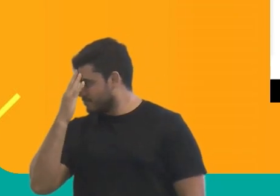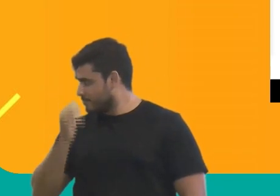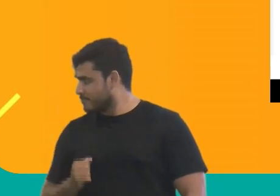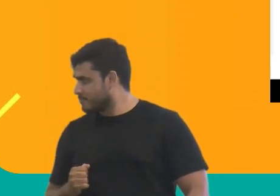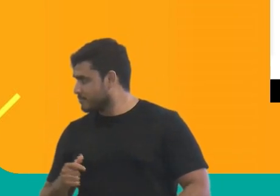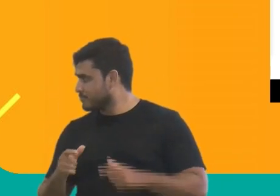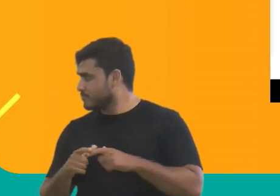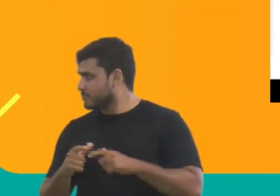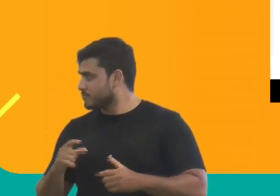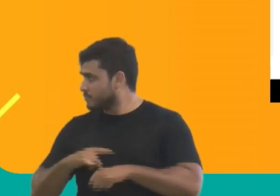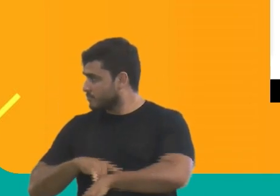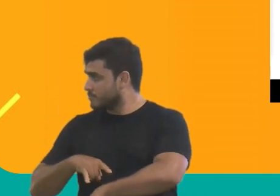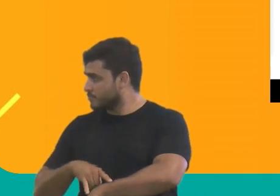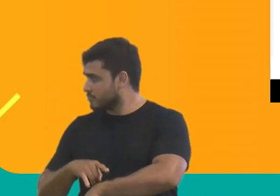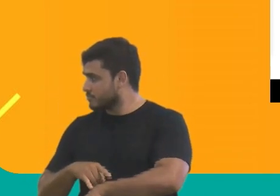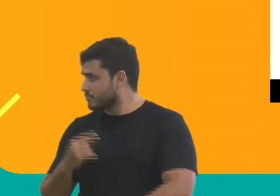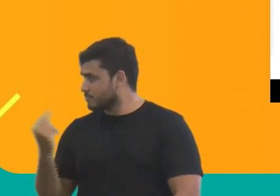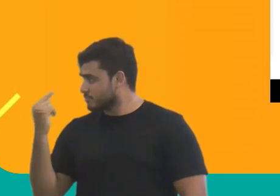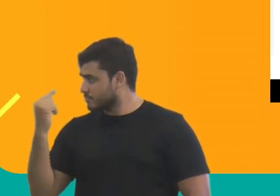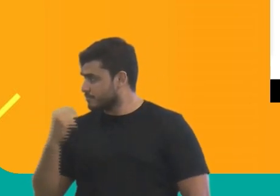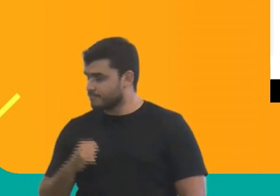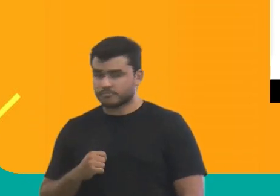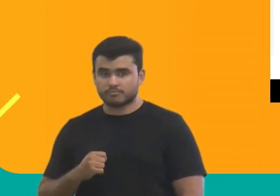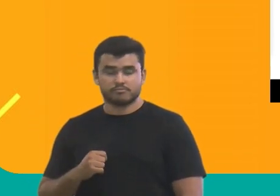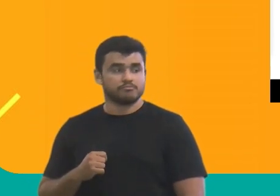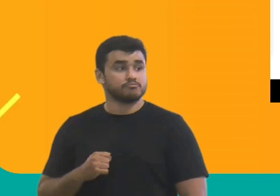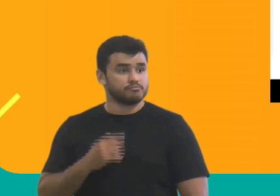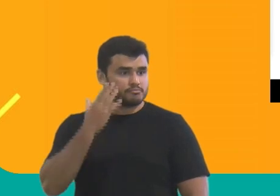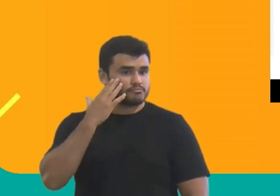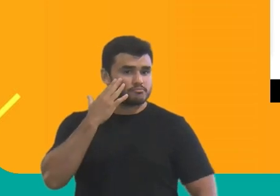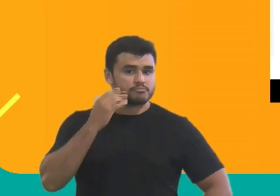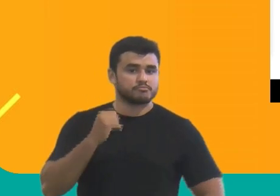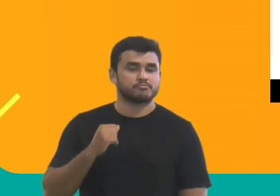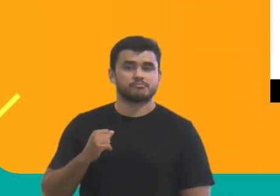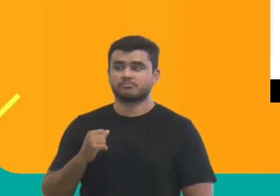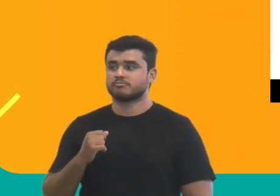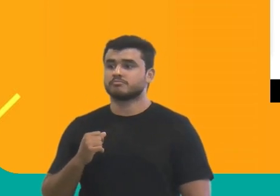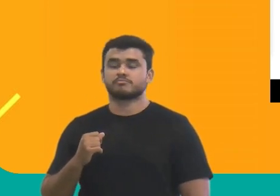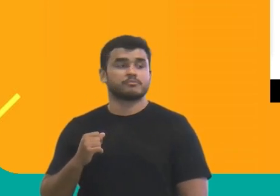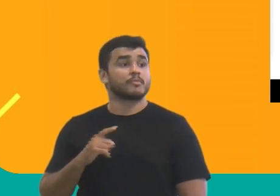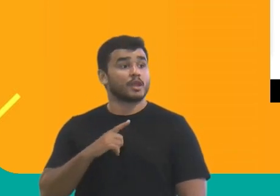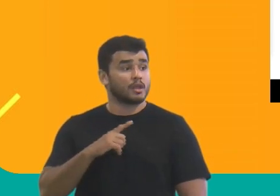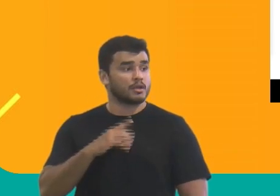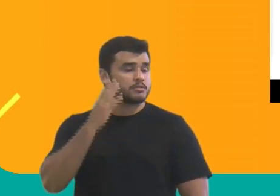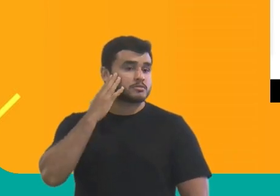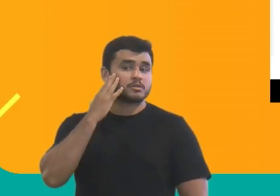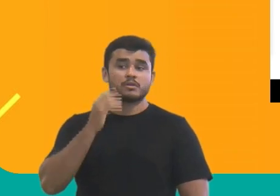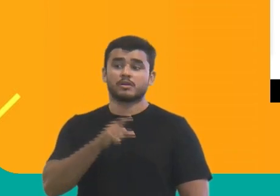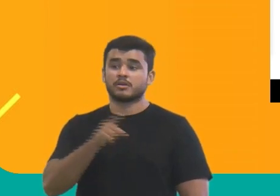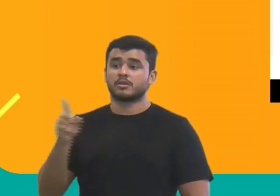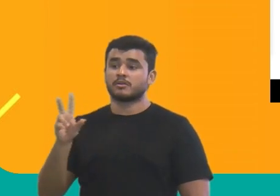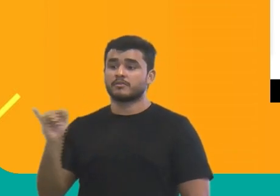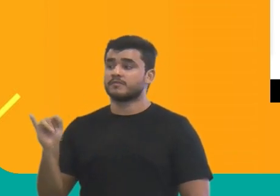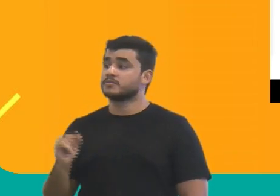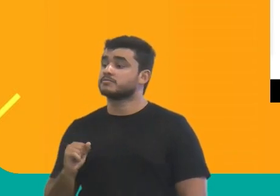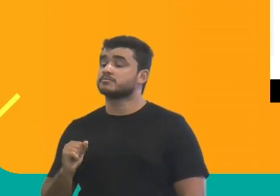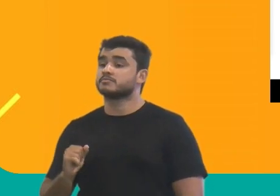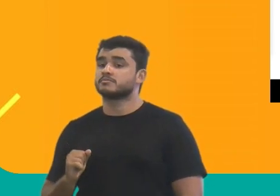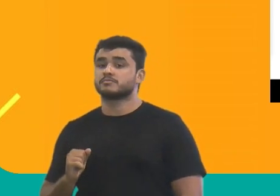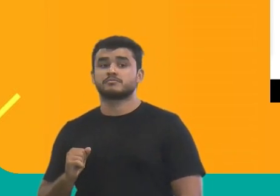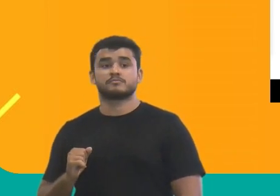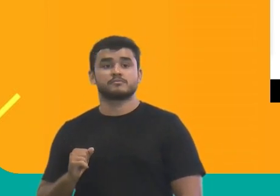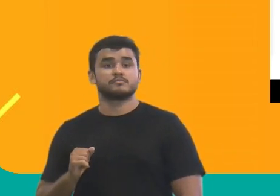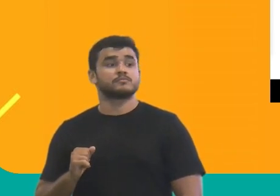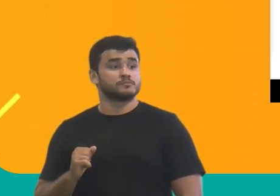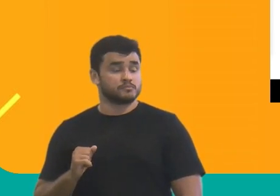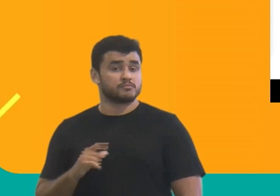da gente ter responsabilidade com o solo, tá? O que nos obriga aqui a estudar que substâncias são essas que